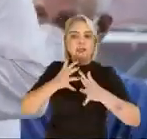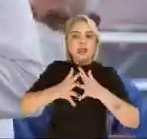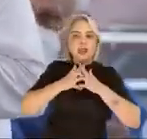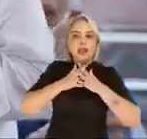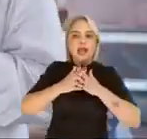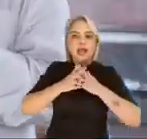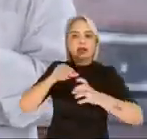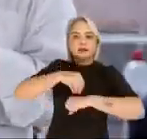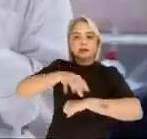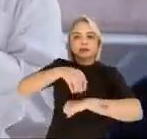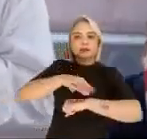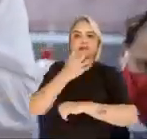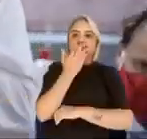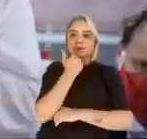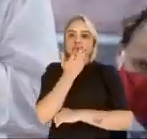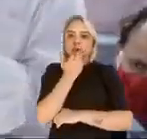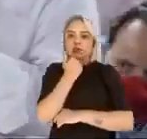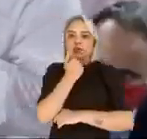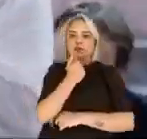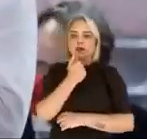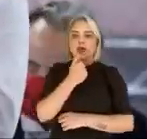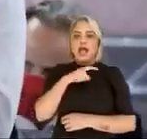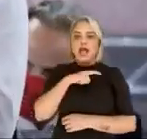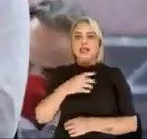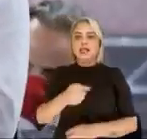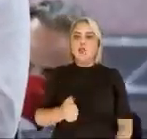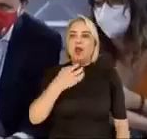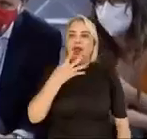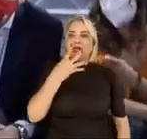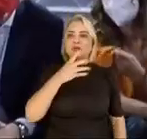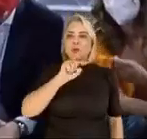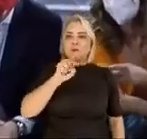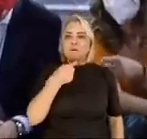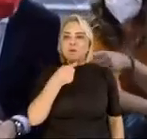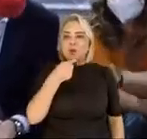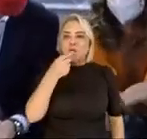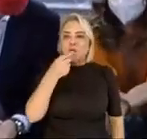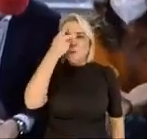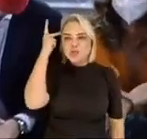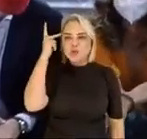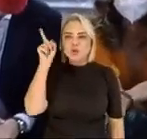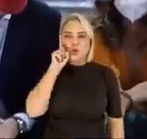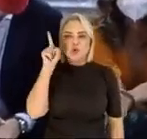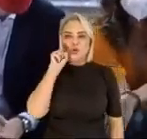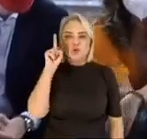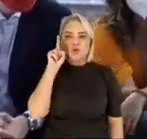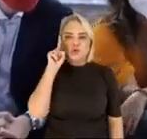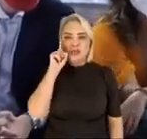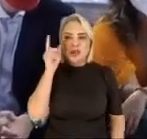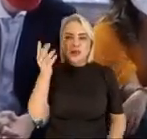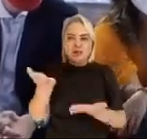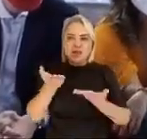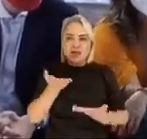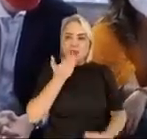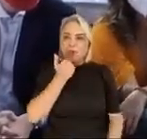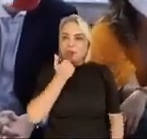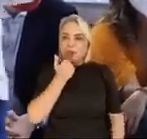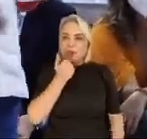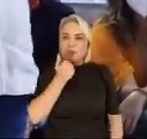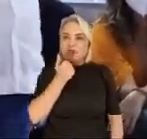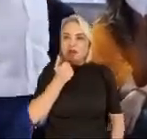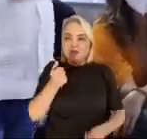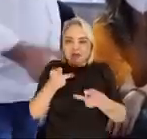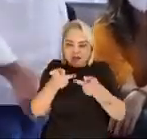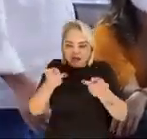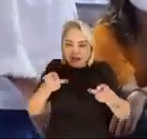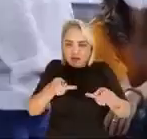distribuição de comida. Aqui tem quase 4 mil pessoas todo dia pegando comida para comer, pegando marmitex. Por isso eu